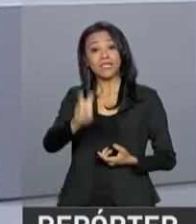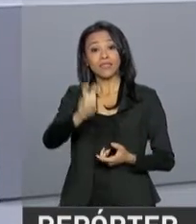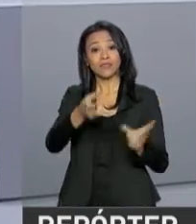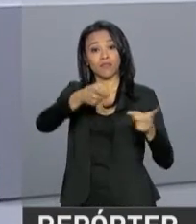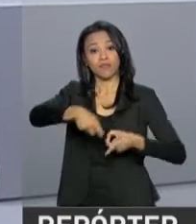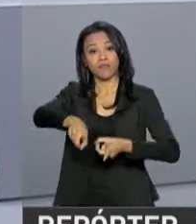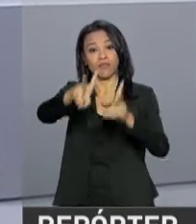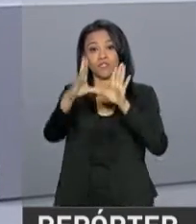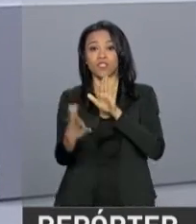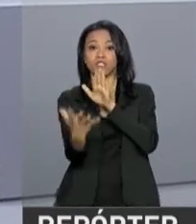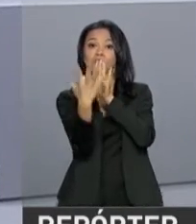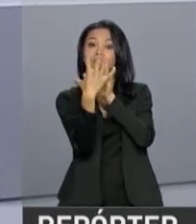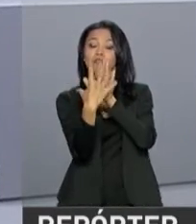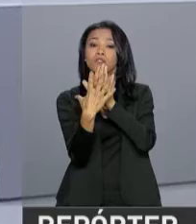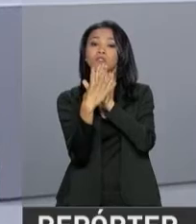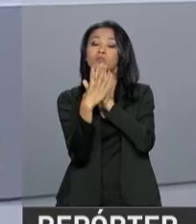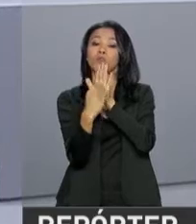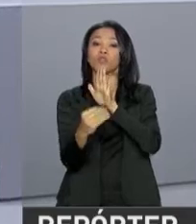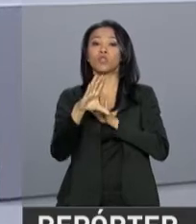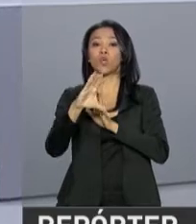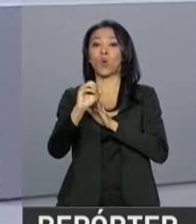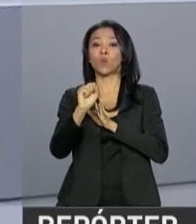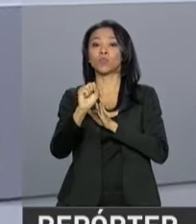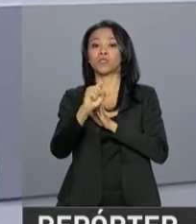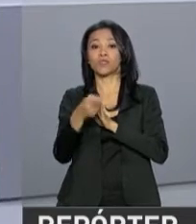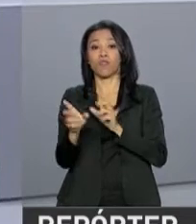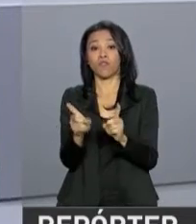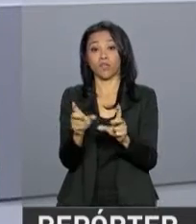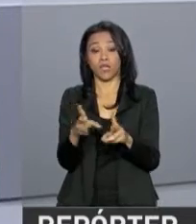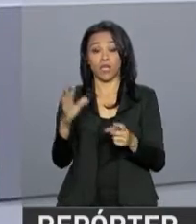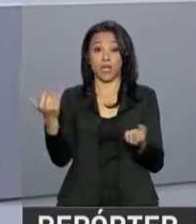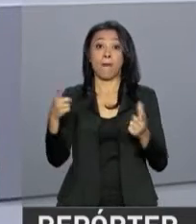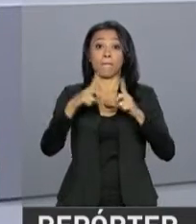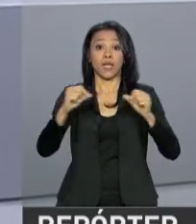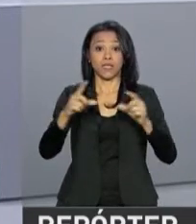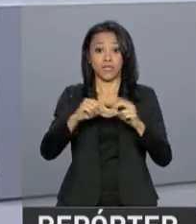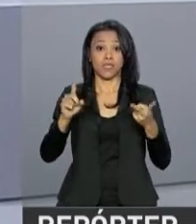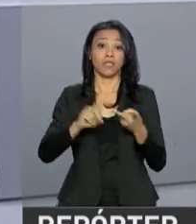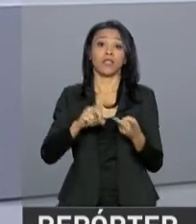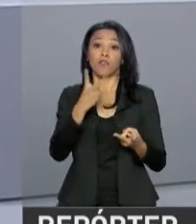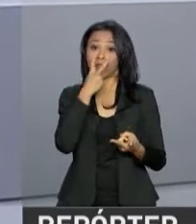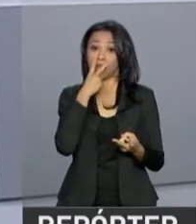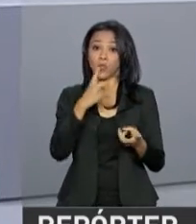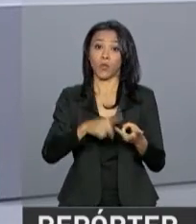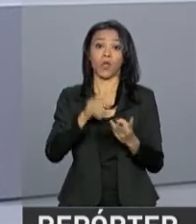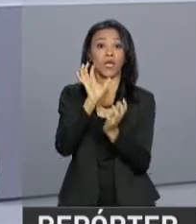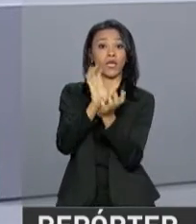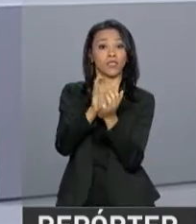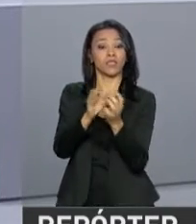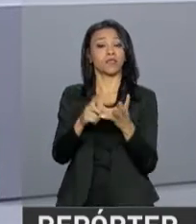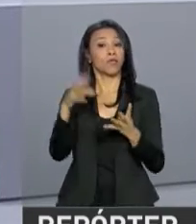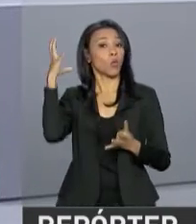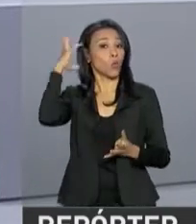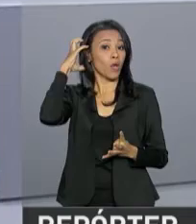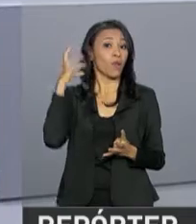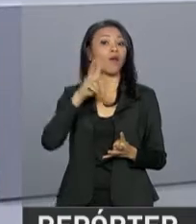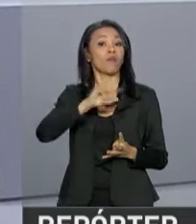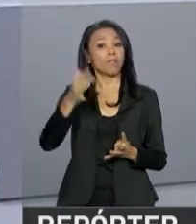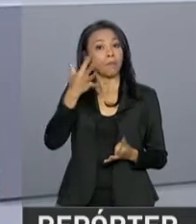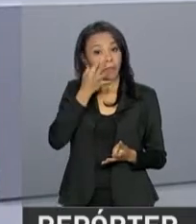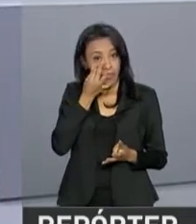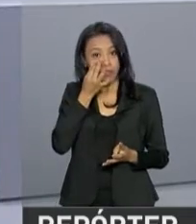três aeroportos serão leiloados além de brasília vitória recife e cuiabá terão audiências presenciais